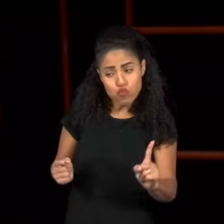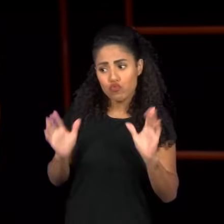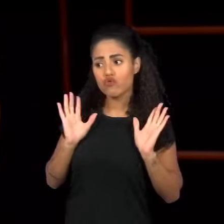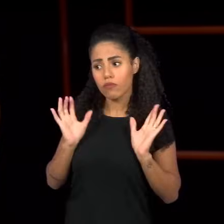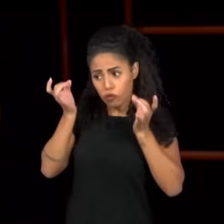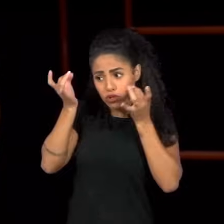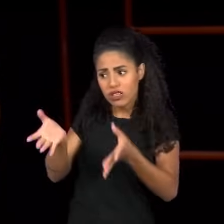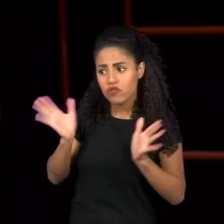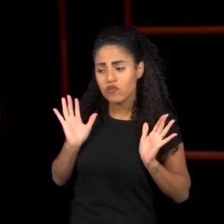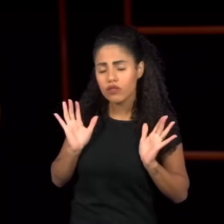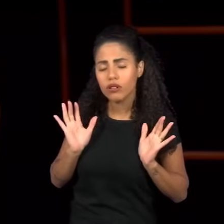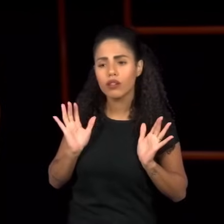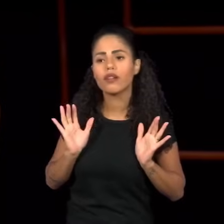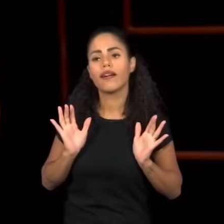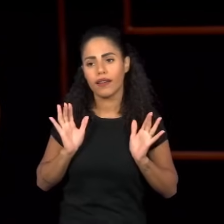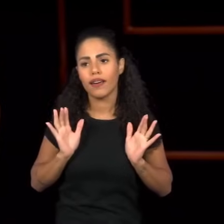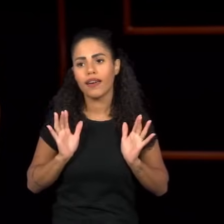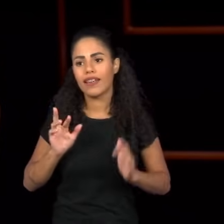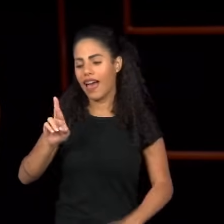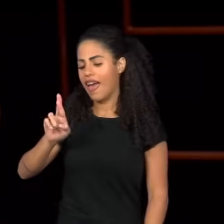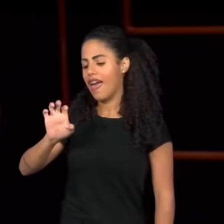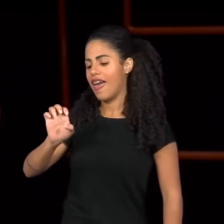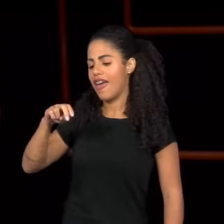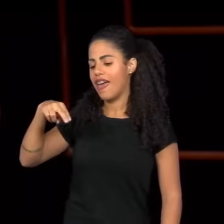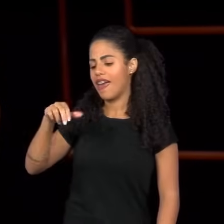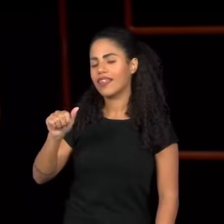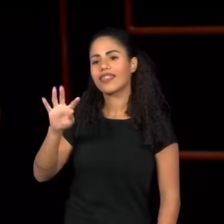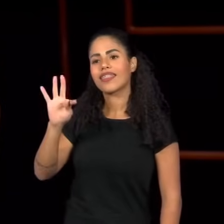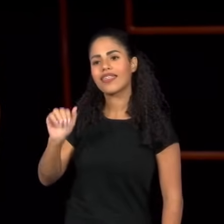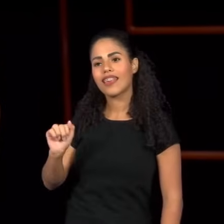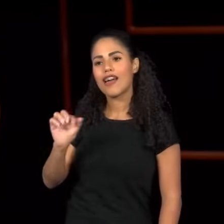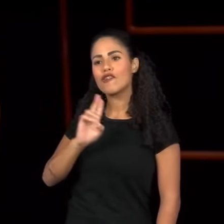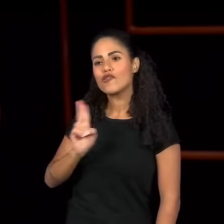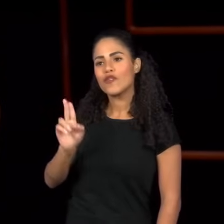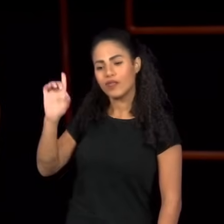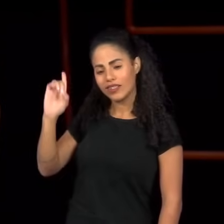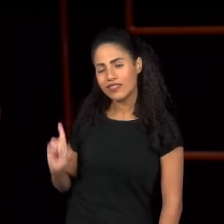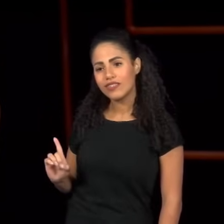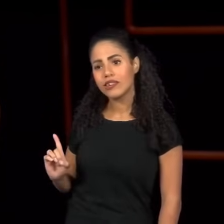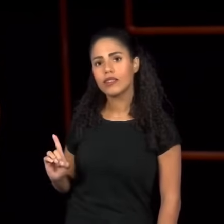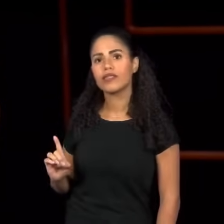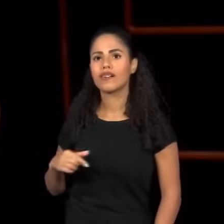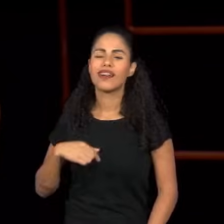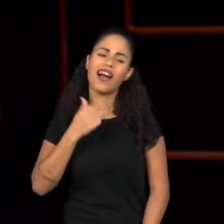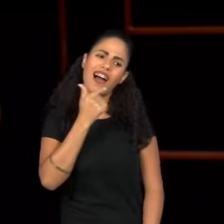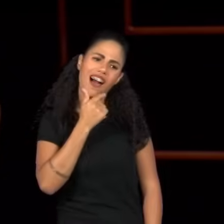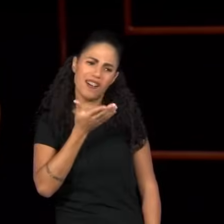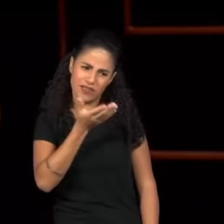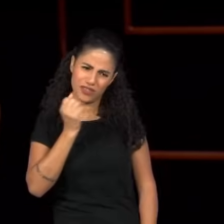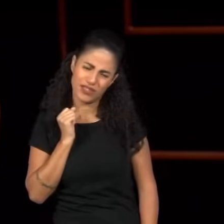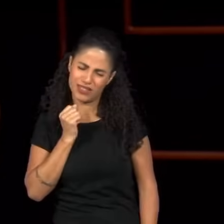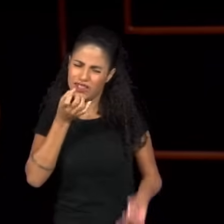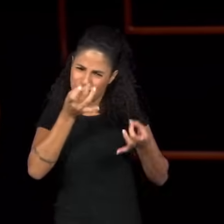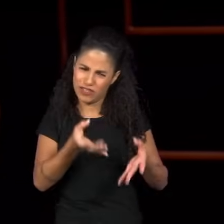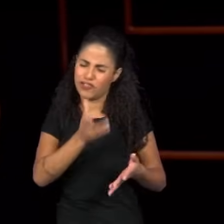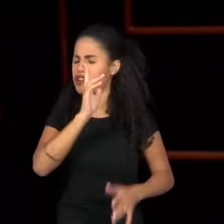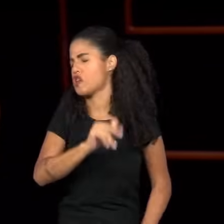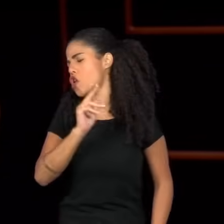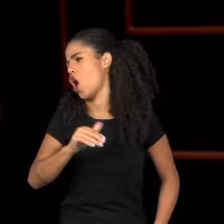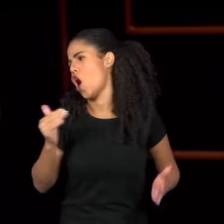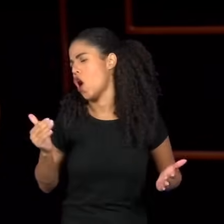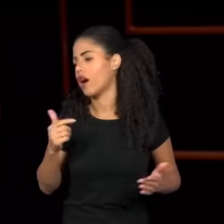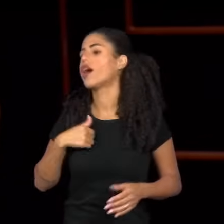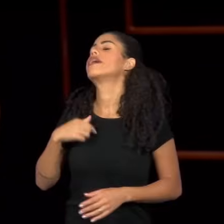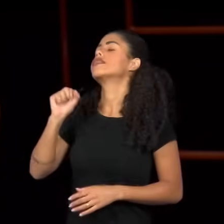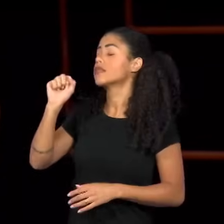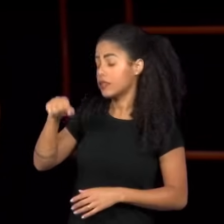uma produção da Renata Sorrá, Encontrar-se. Falei, não vou mais fazer teatro. Ele falou, ah, você nunca vai deixar de fazer teatro.